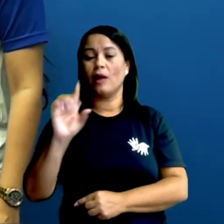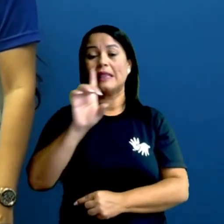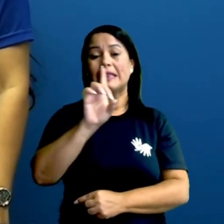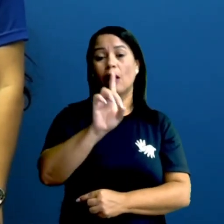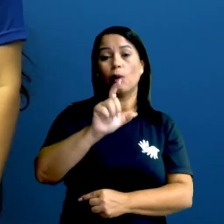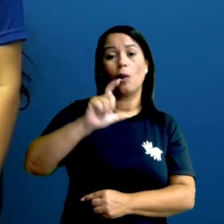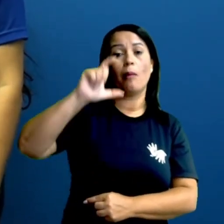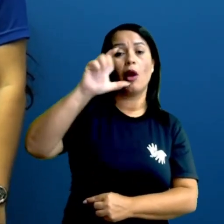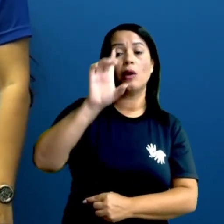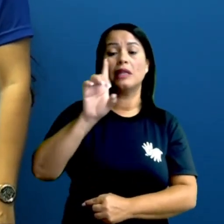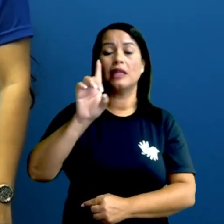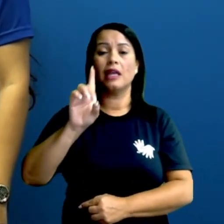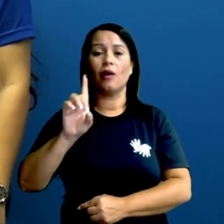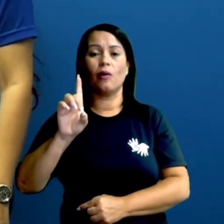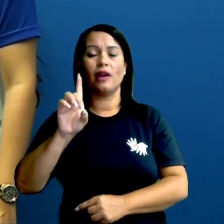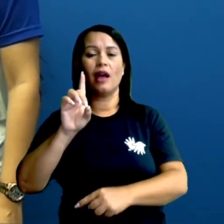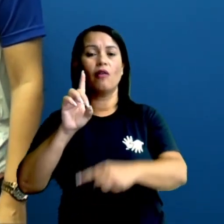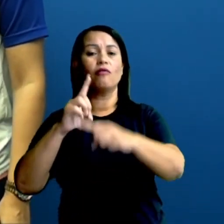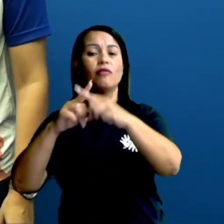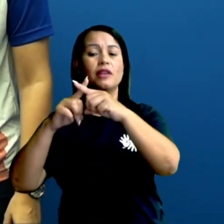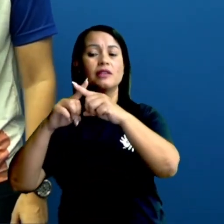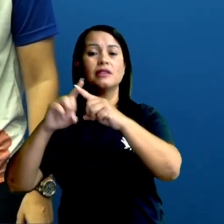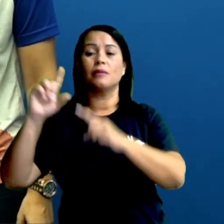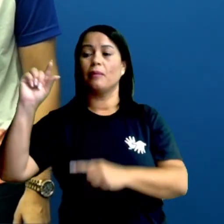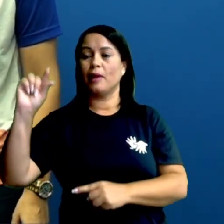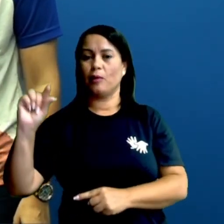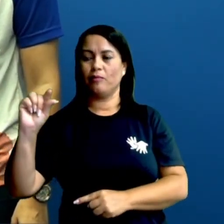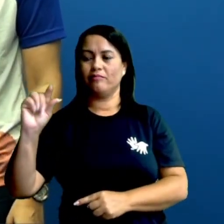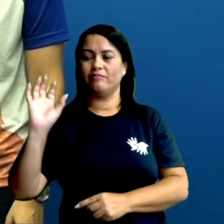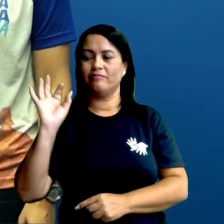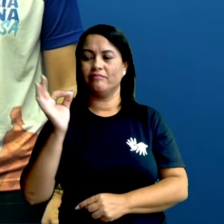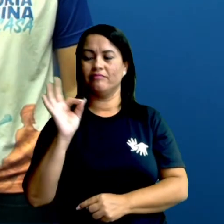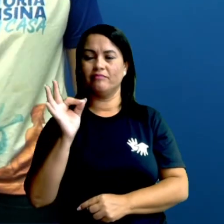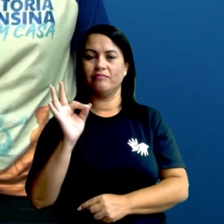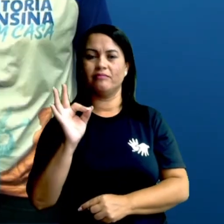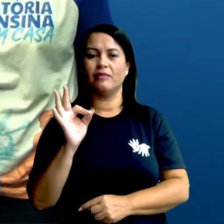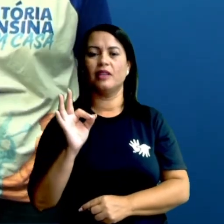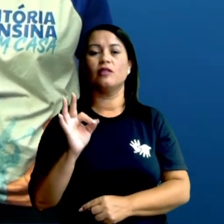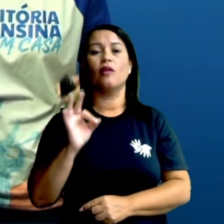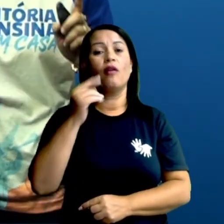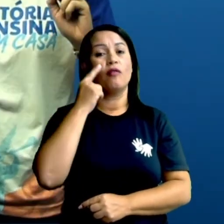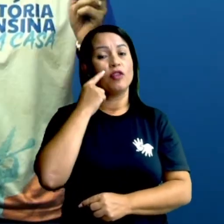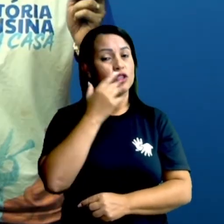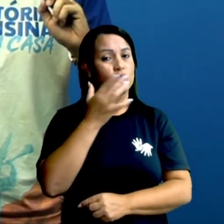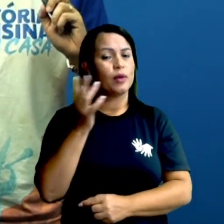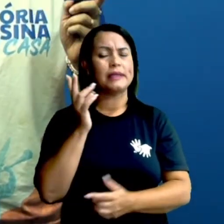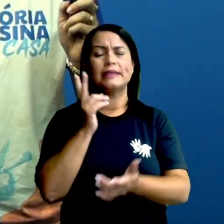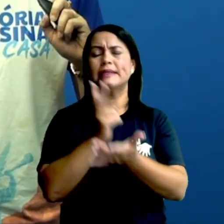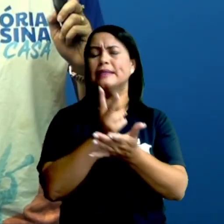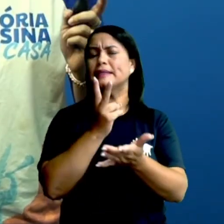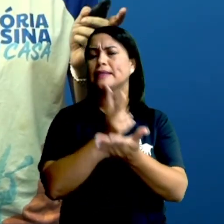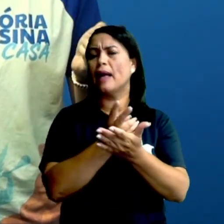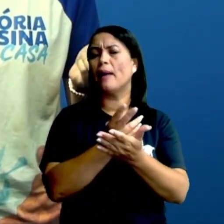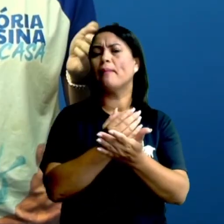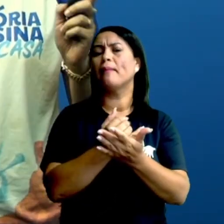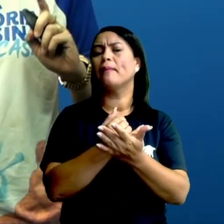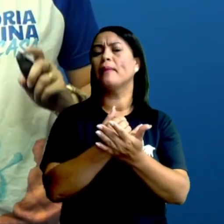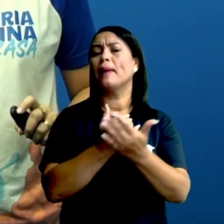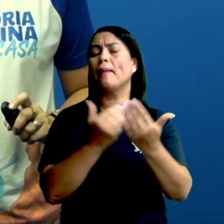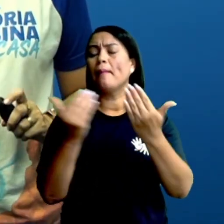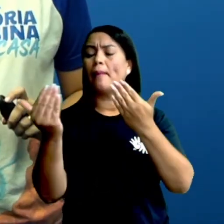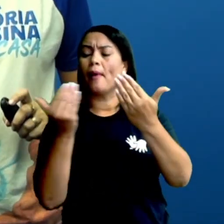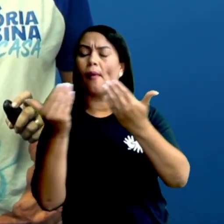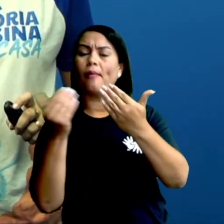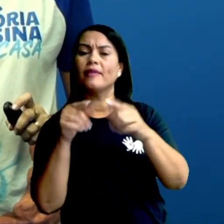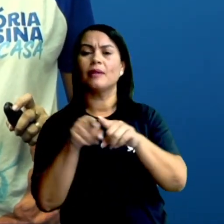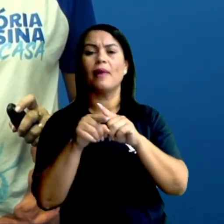diagonal maior e vezes a diagonal o quê? Menor, tá certo? Então, sempre para distinguir a maior da menor,